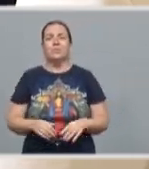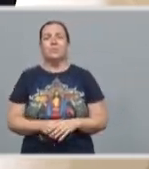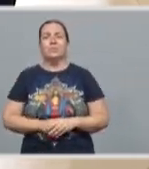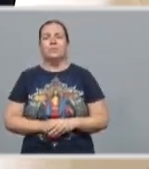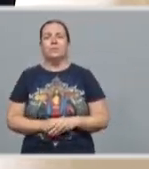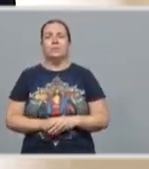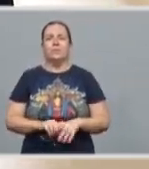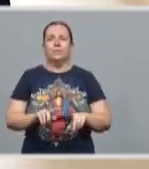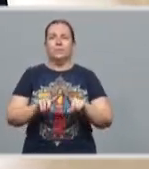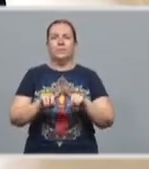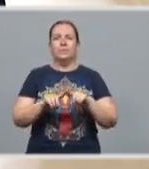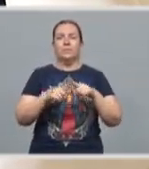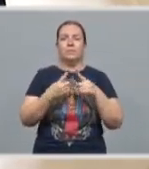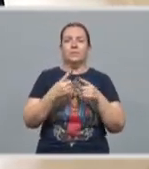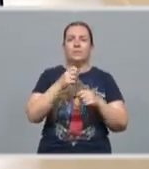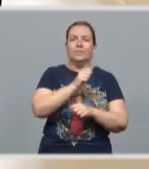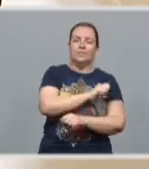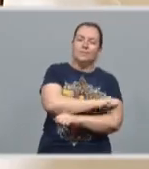lugar. Mas ao